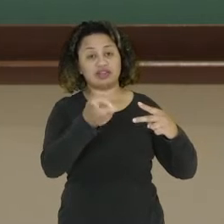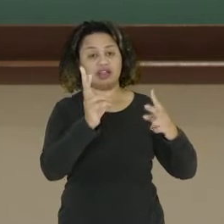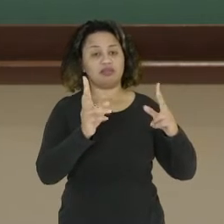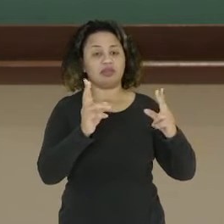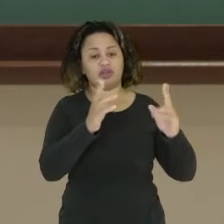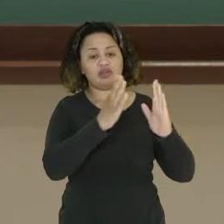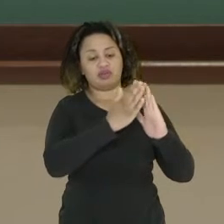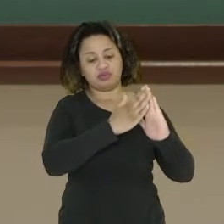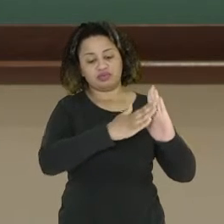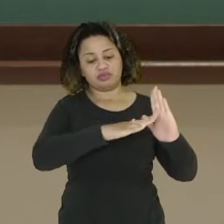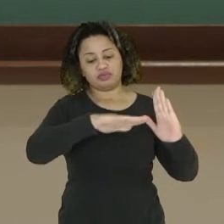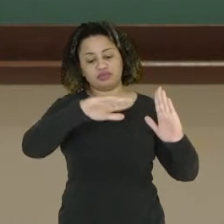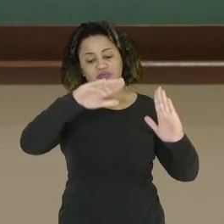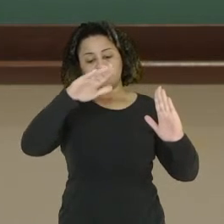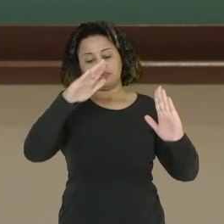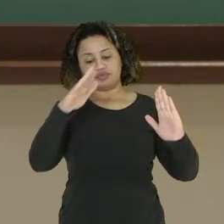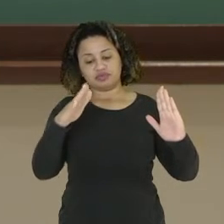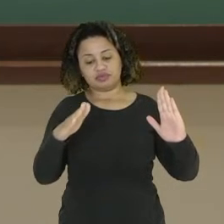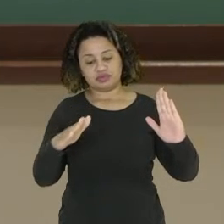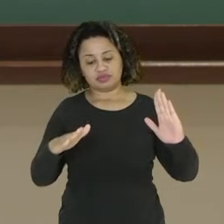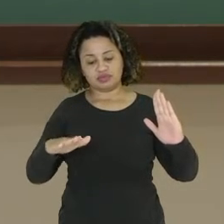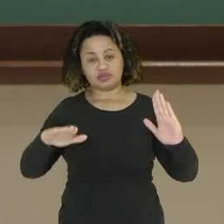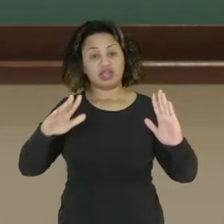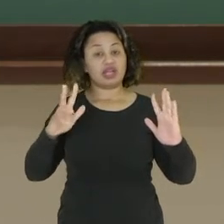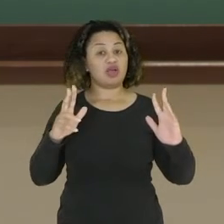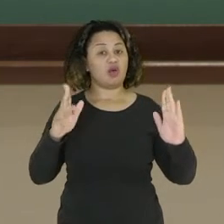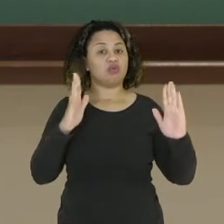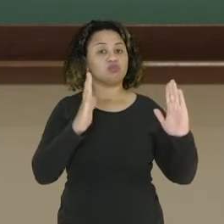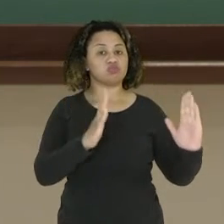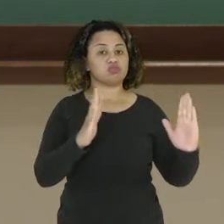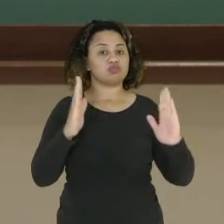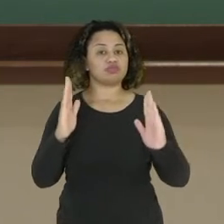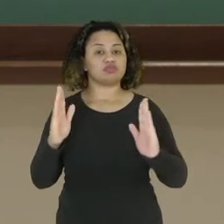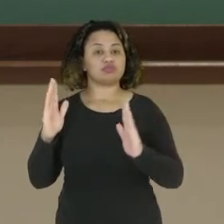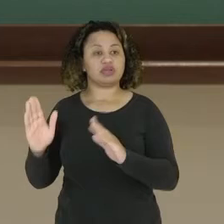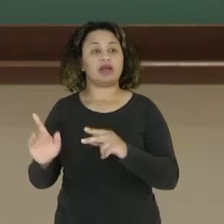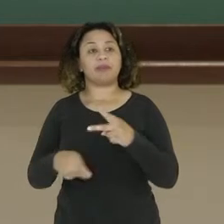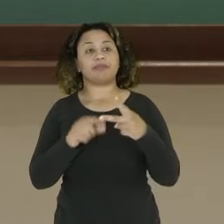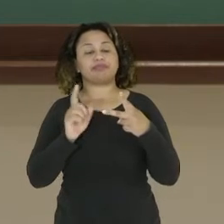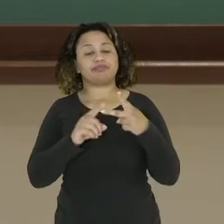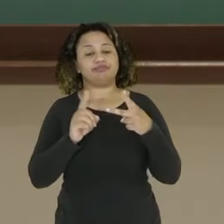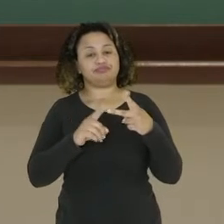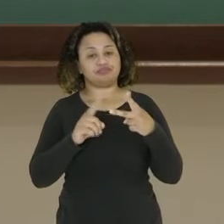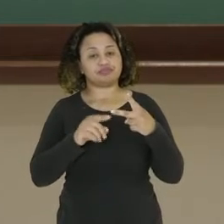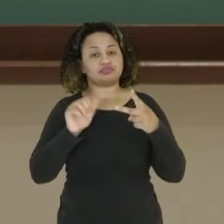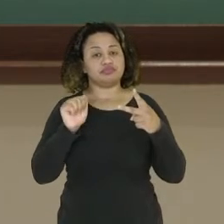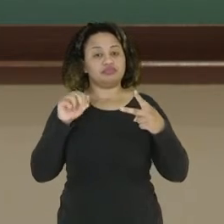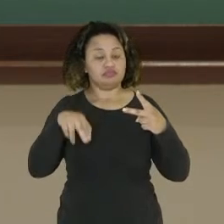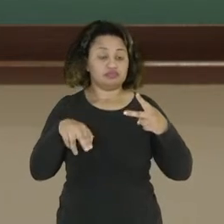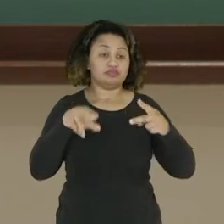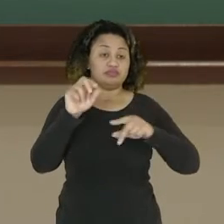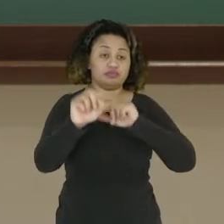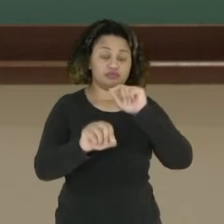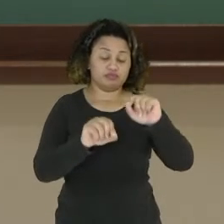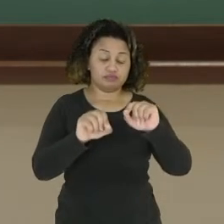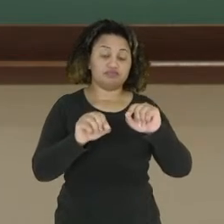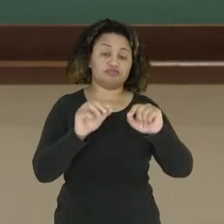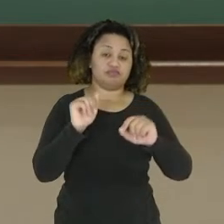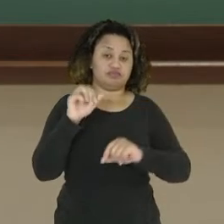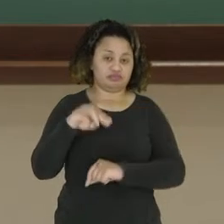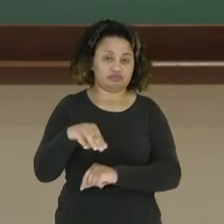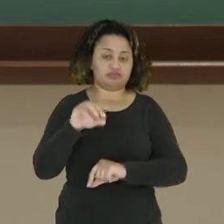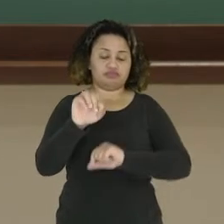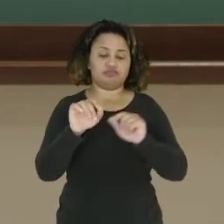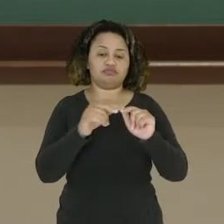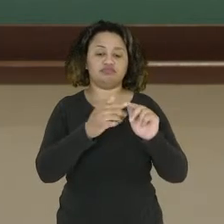mesma amplitude. Ela tem amplitude constante. E já na rádio de frequência AM, ela tem uma